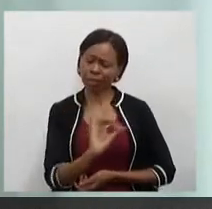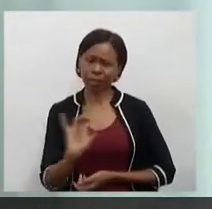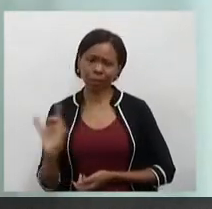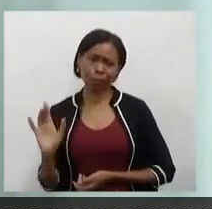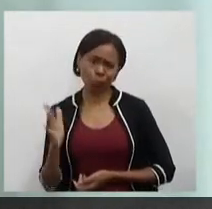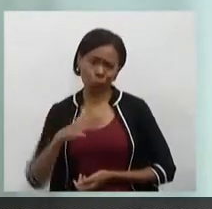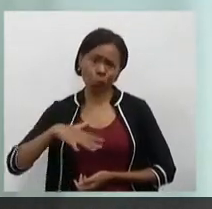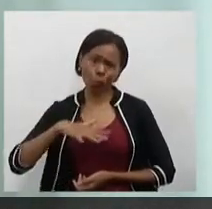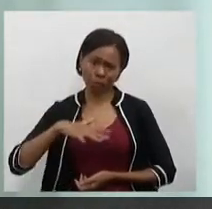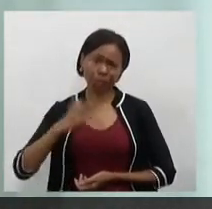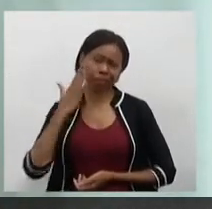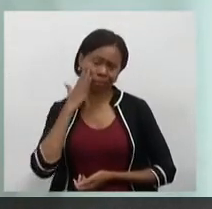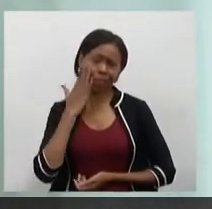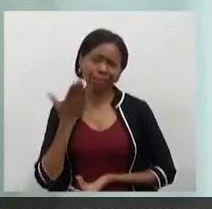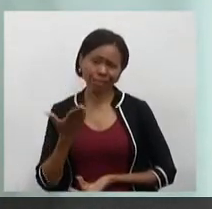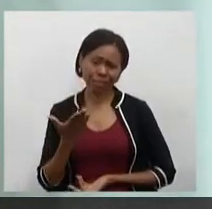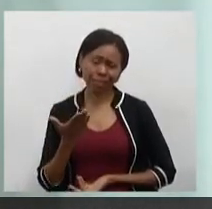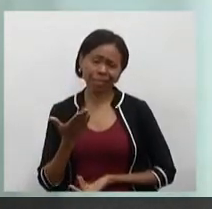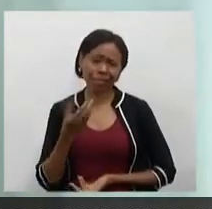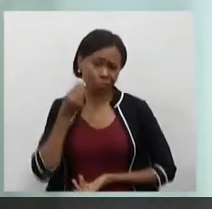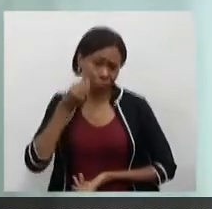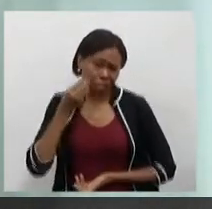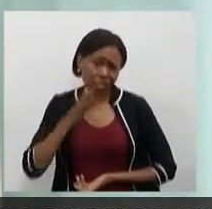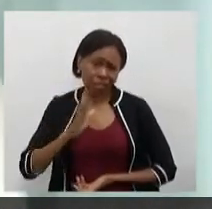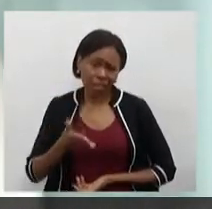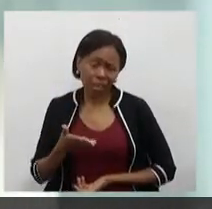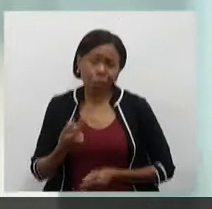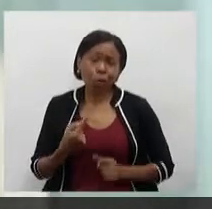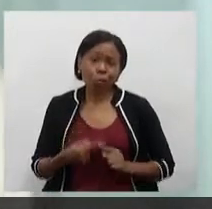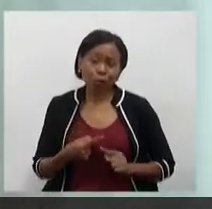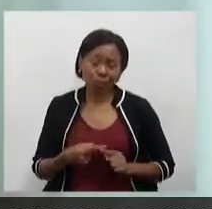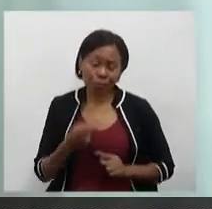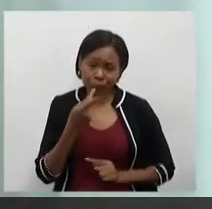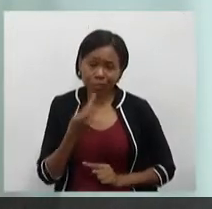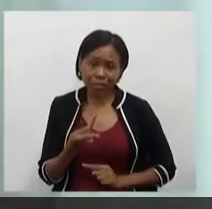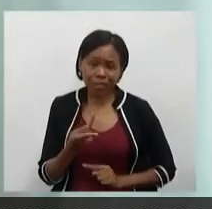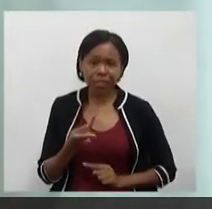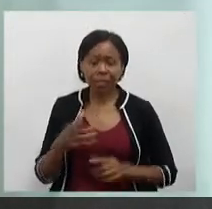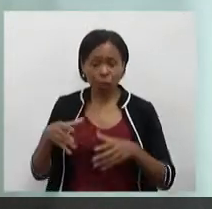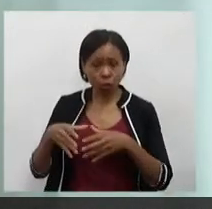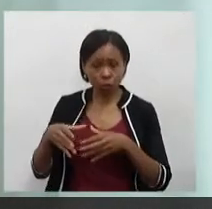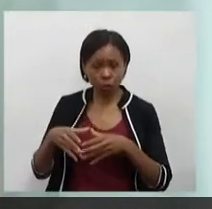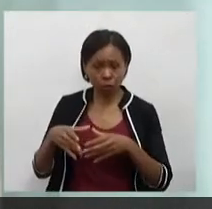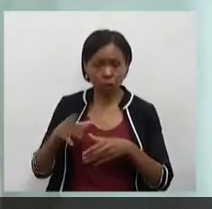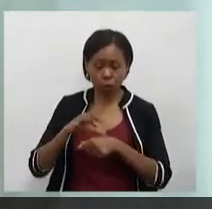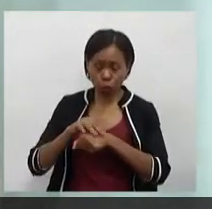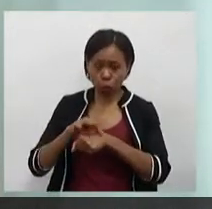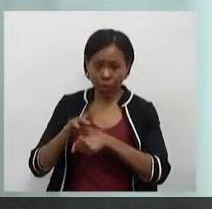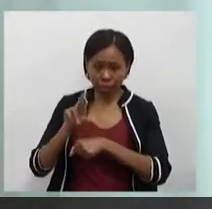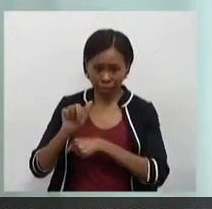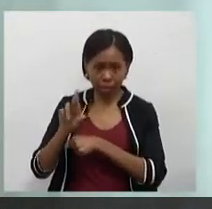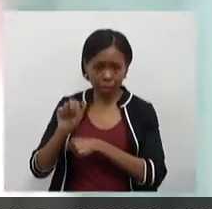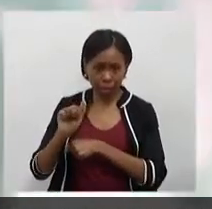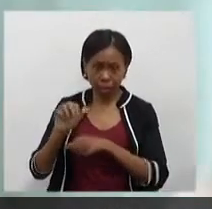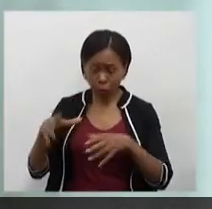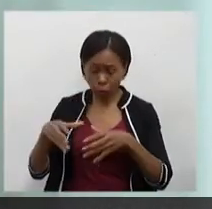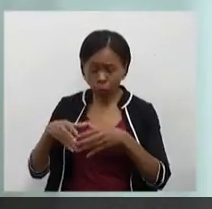por que eu falo isso? Porque a Comissão de Doenças Raras do OAB me convidou justamente por ter essa visão